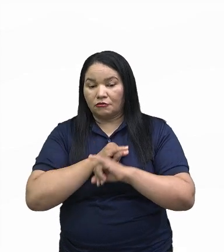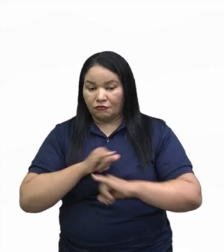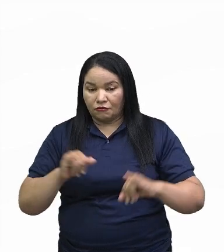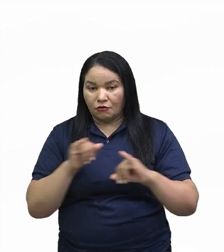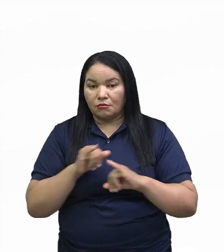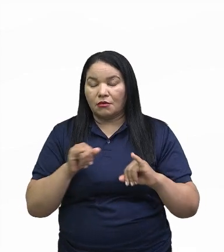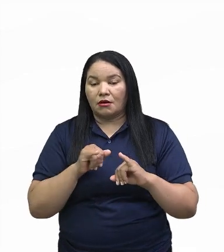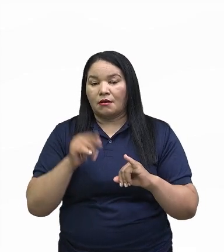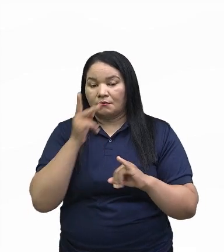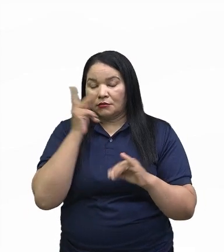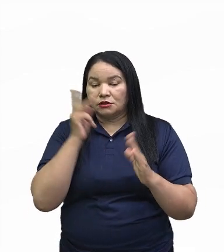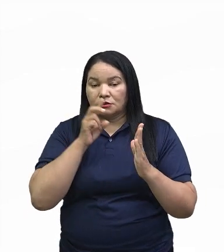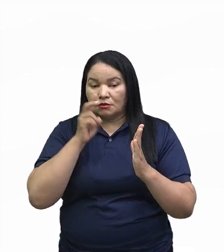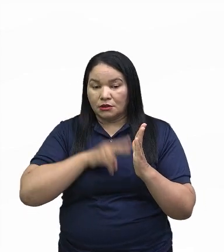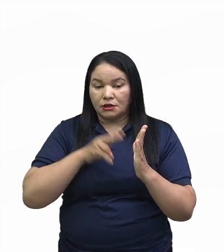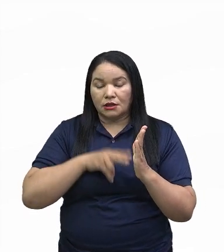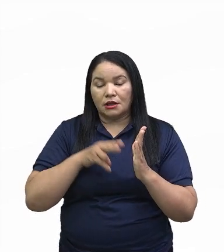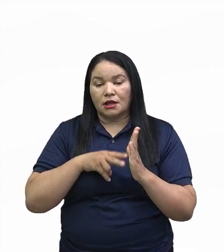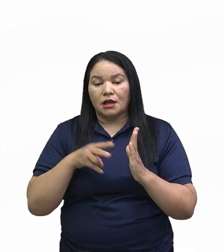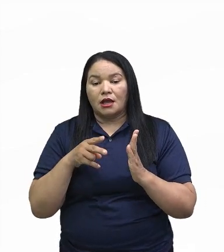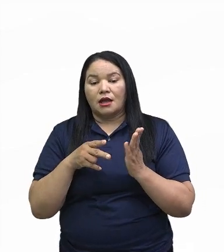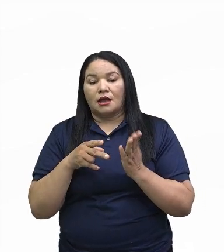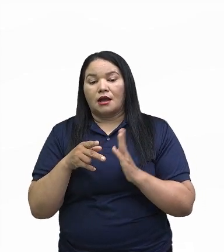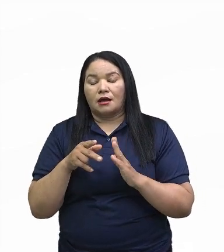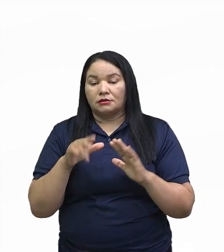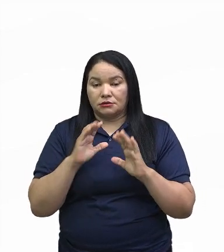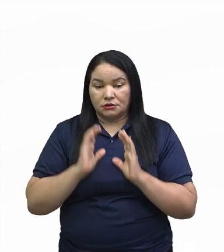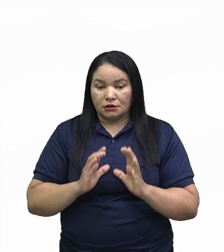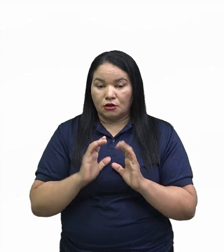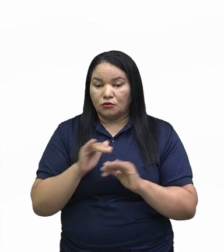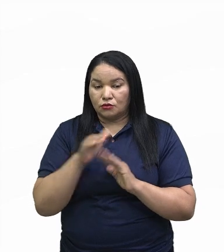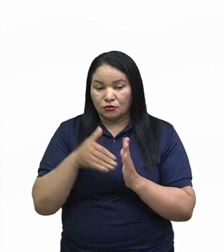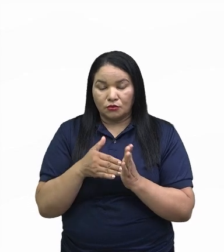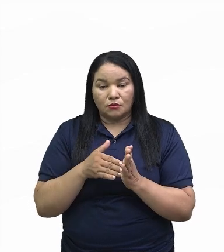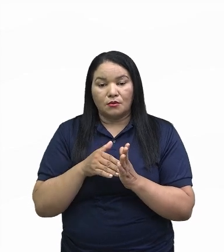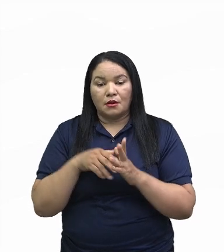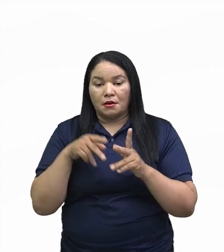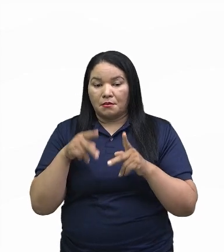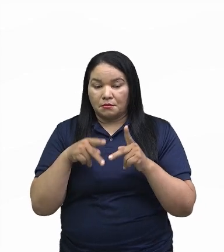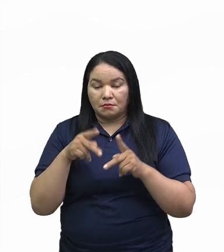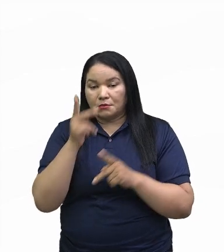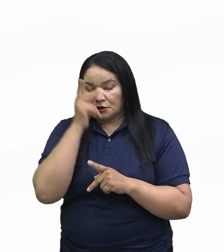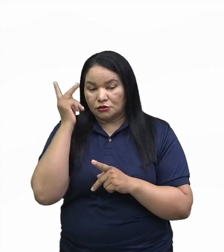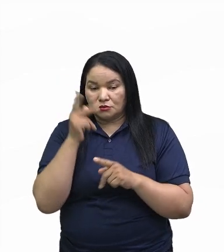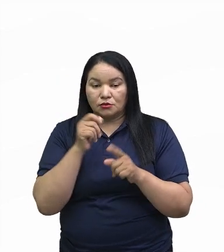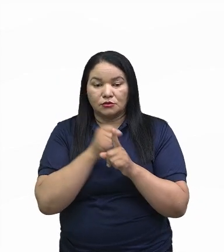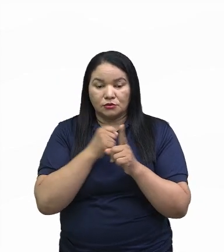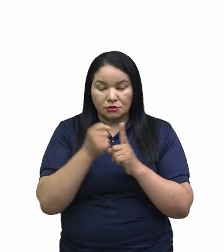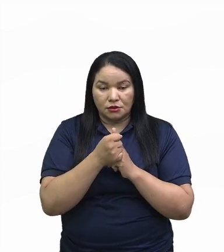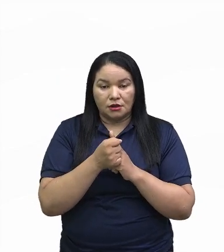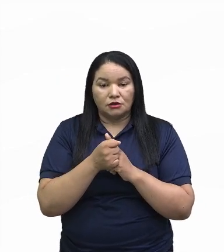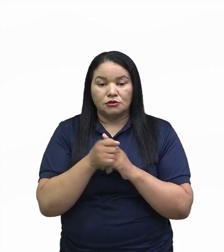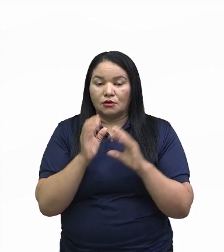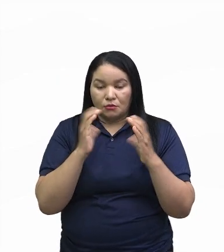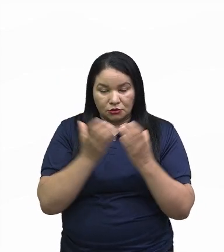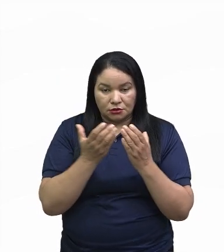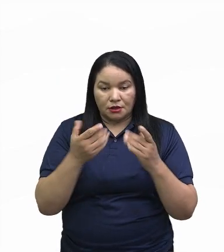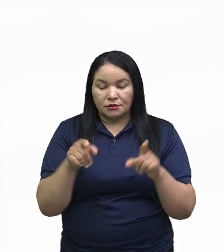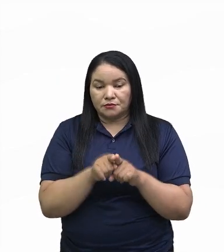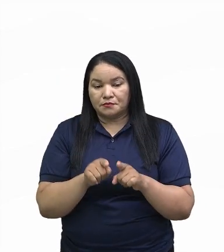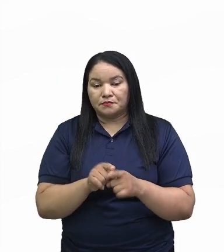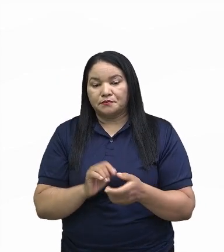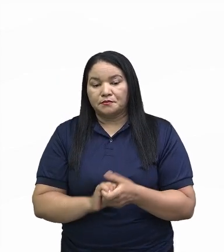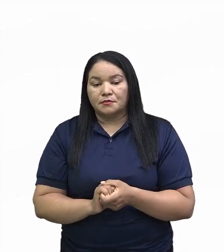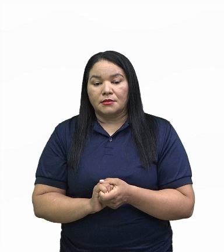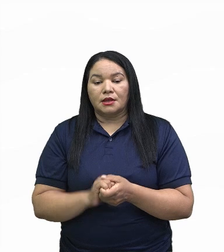o leitor, o cidadão, né, as pessoas de uma comunidade, de uma sociedade. Esse